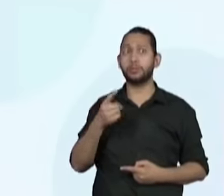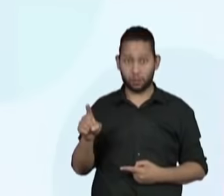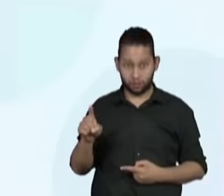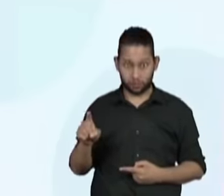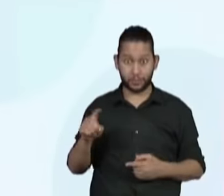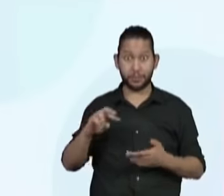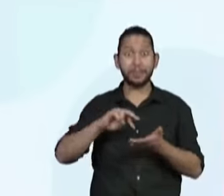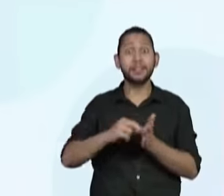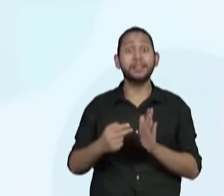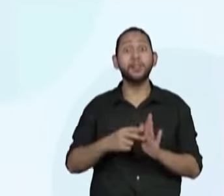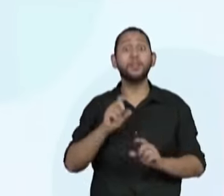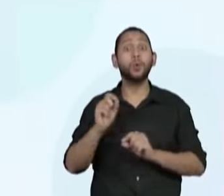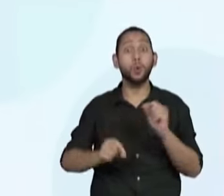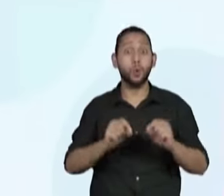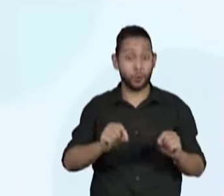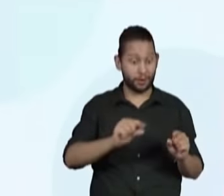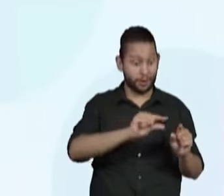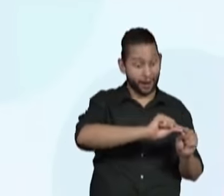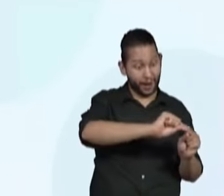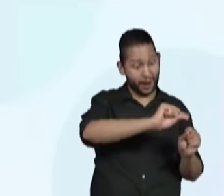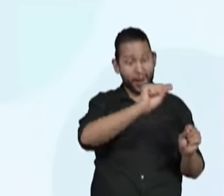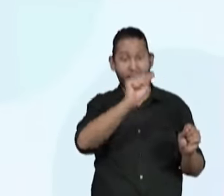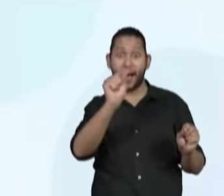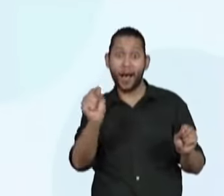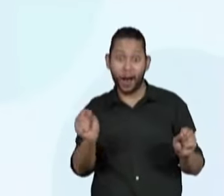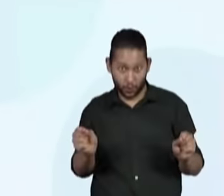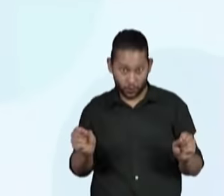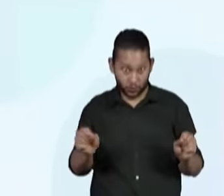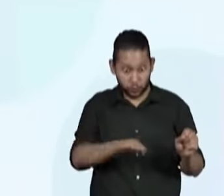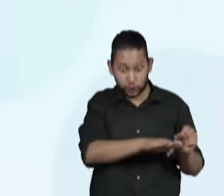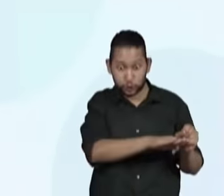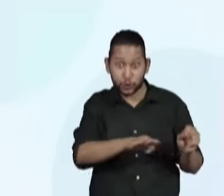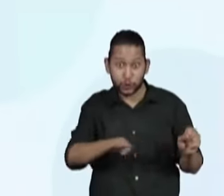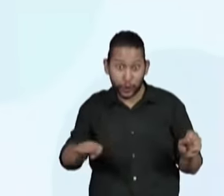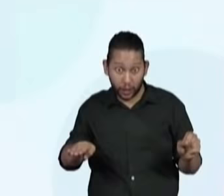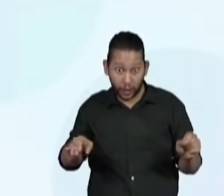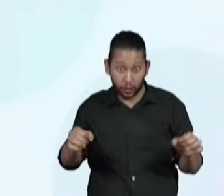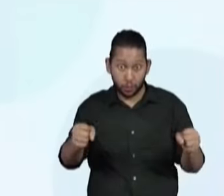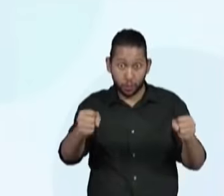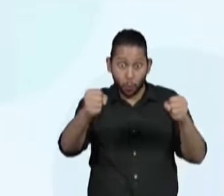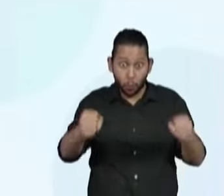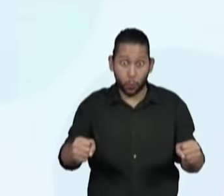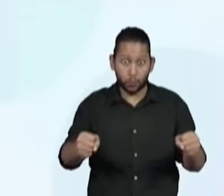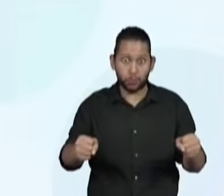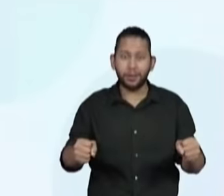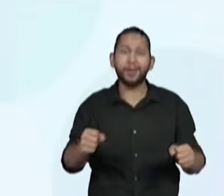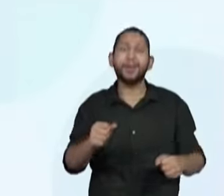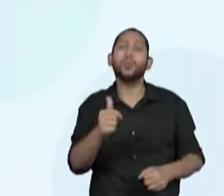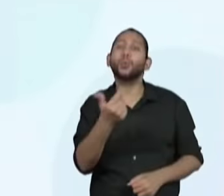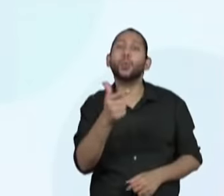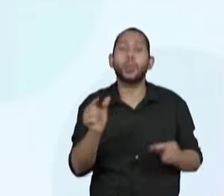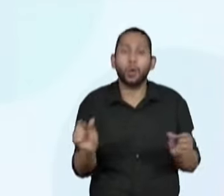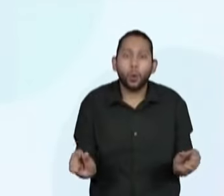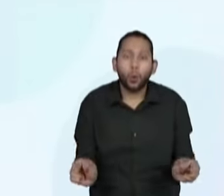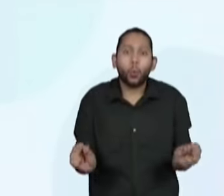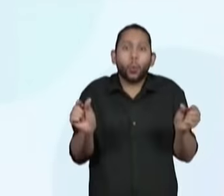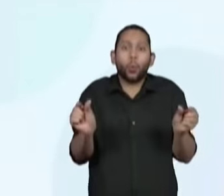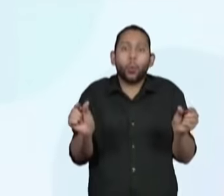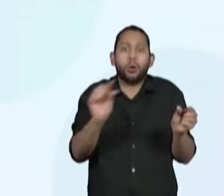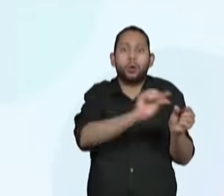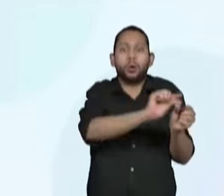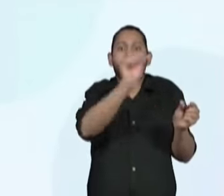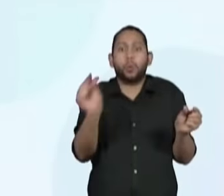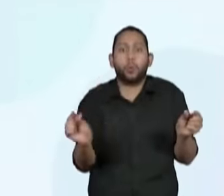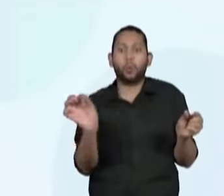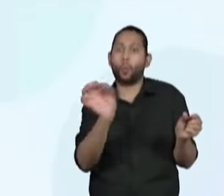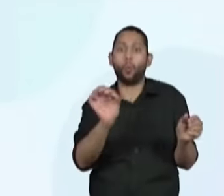né, do peso, né, deste arco, ela vem direto ao solo, ou seja, nós não temos colunas, né, colunatos de sustentação.